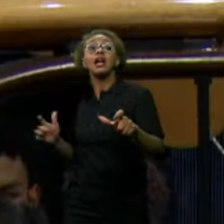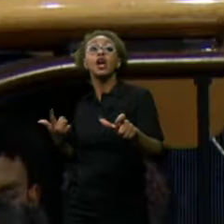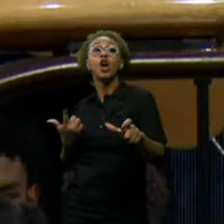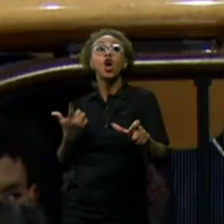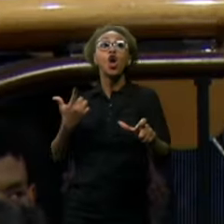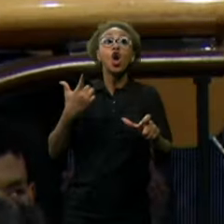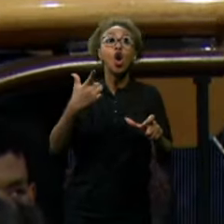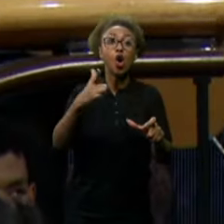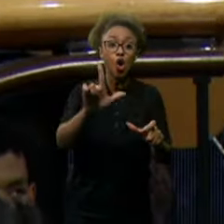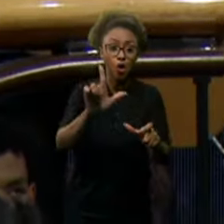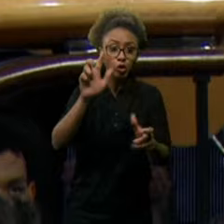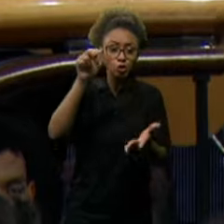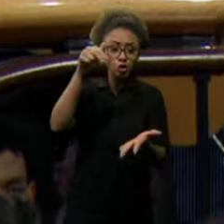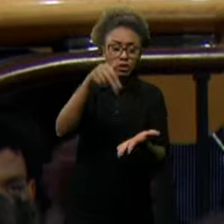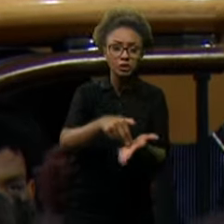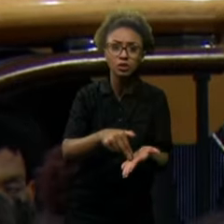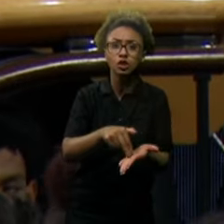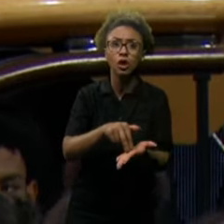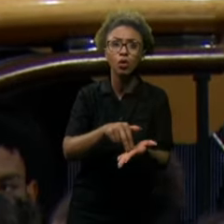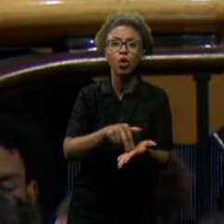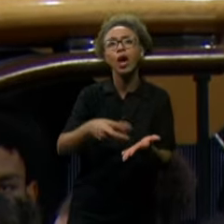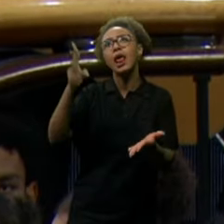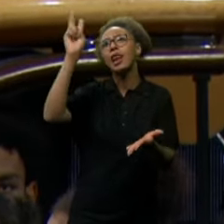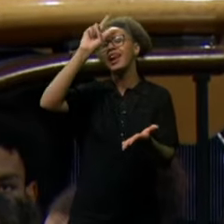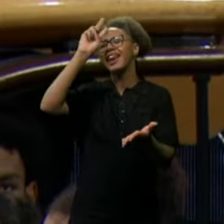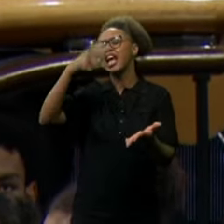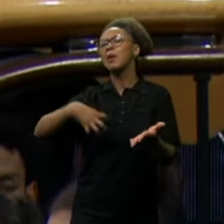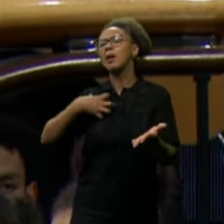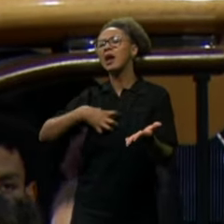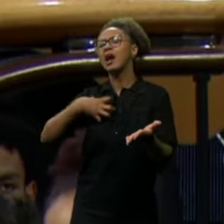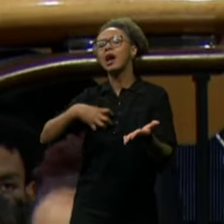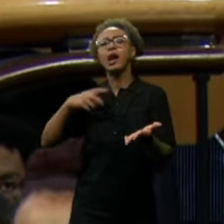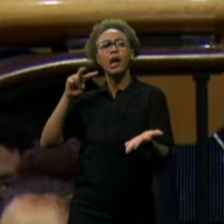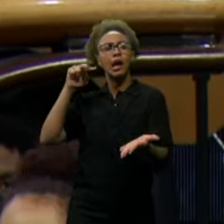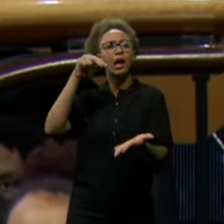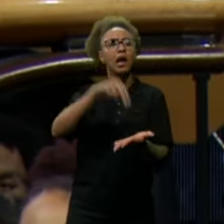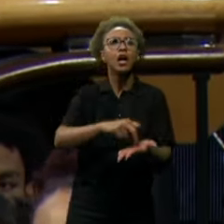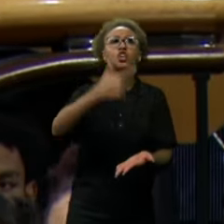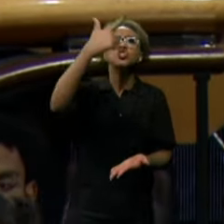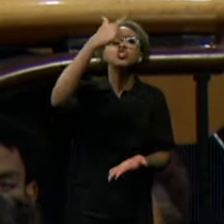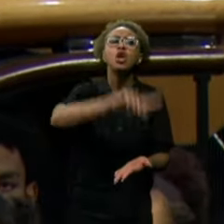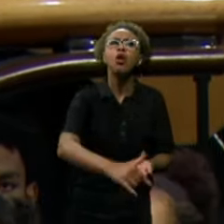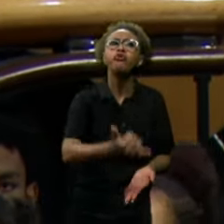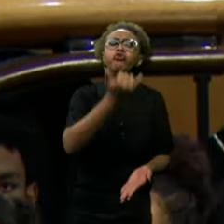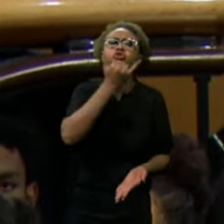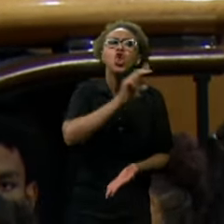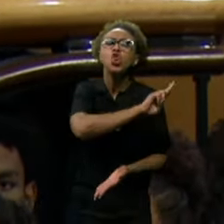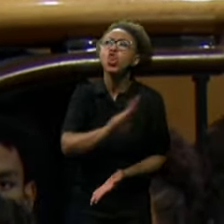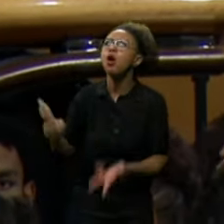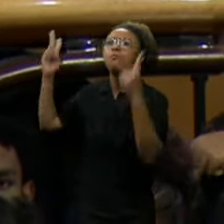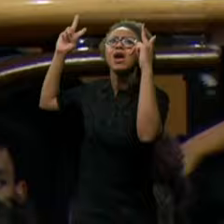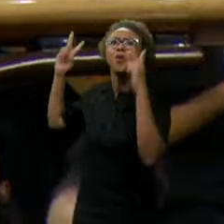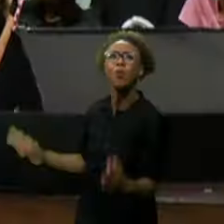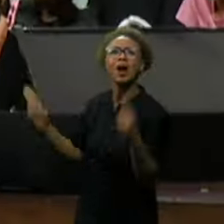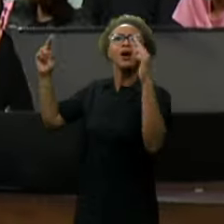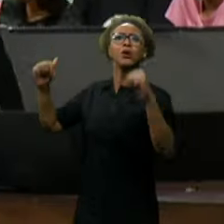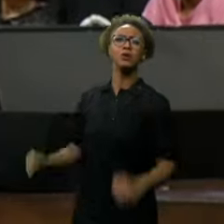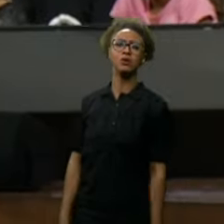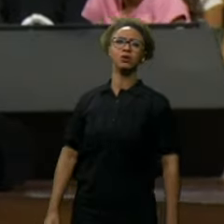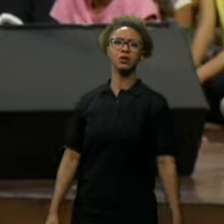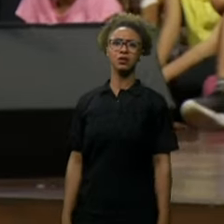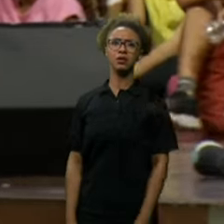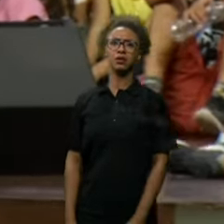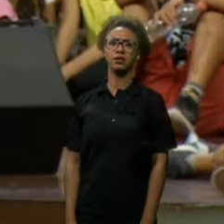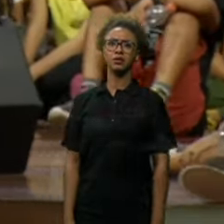motivação para sair de onde ela estava ou seja a memória da dor vai encontrar com ele no caminho do desfile para onde ele quer